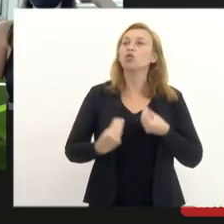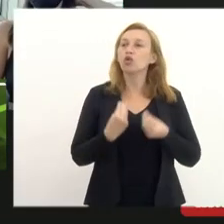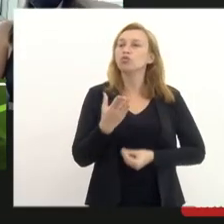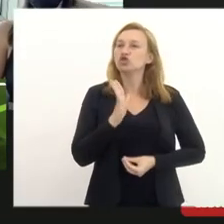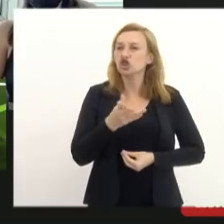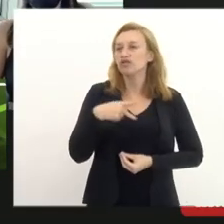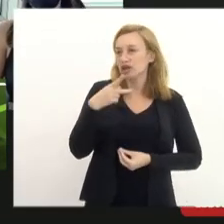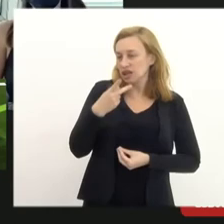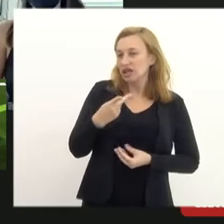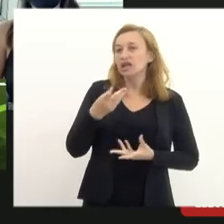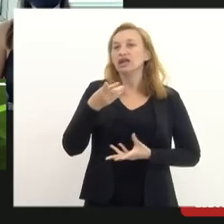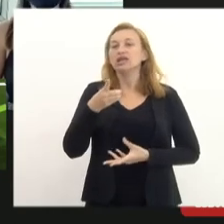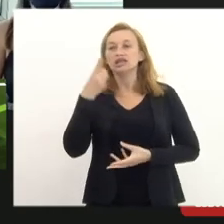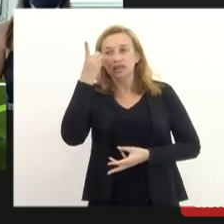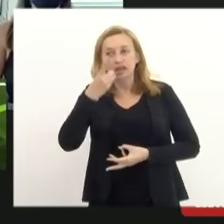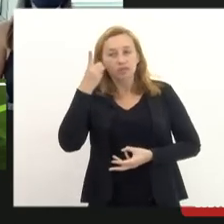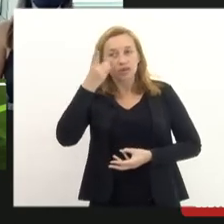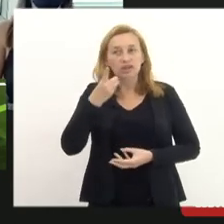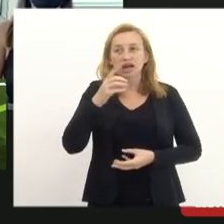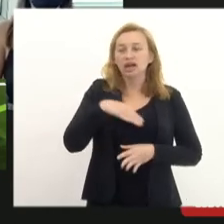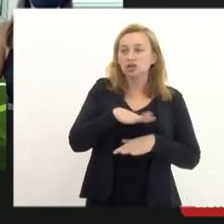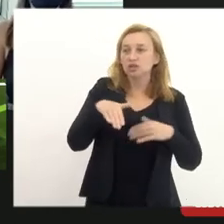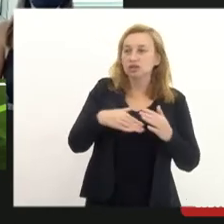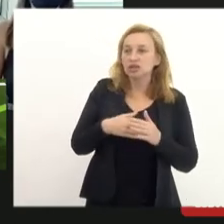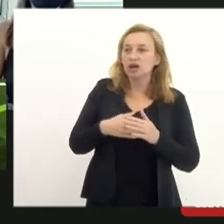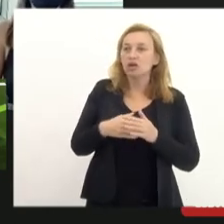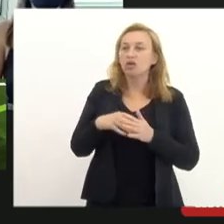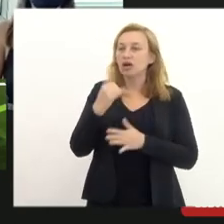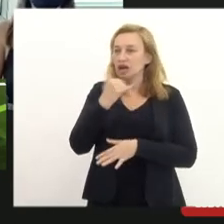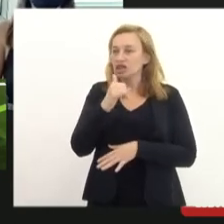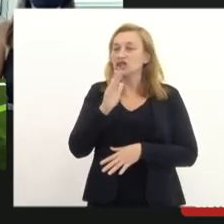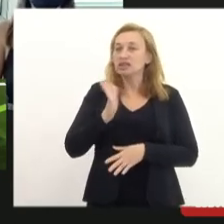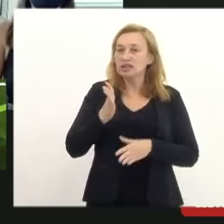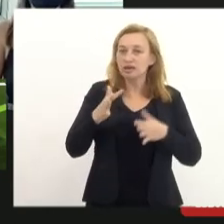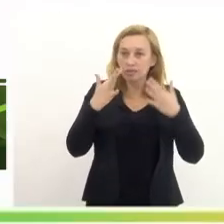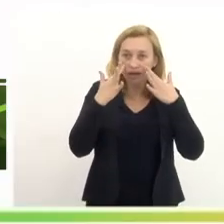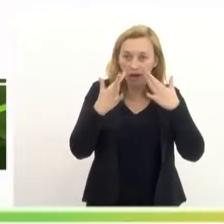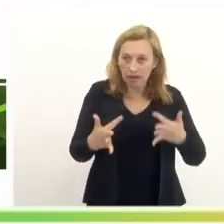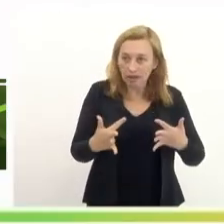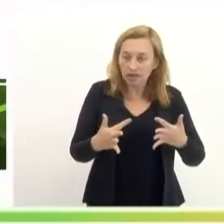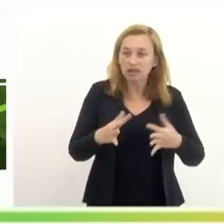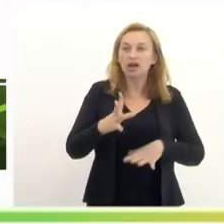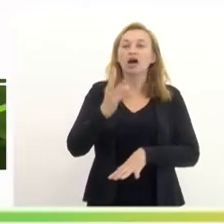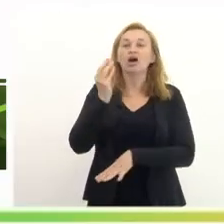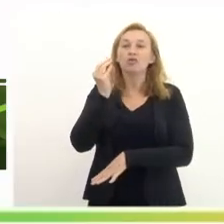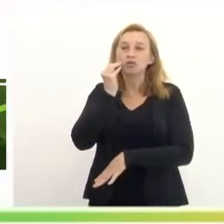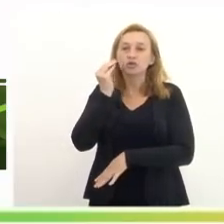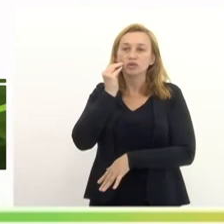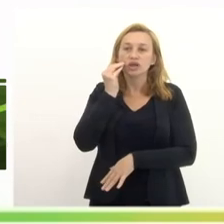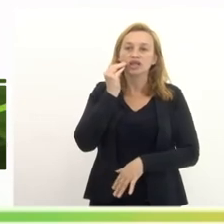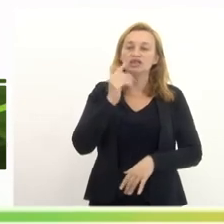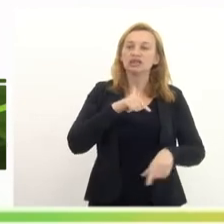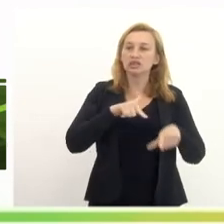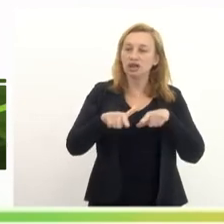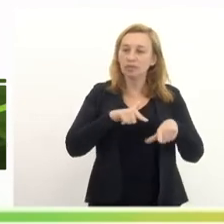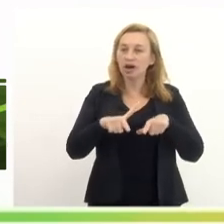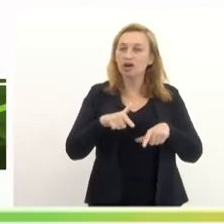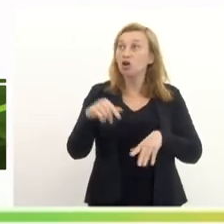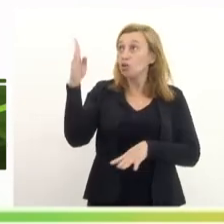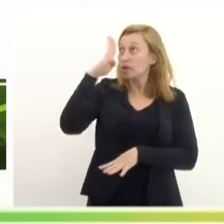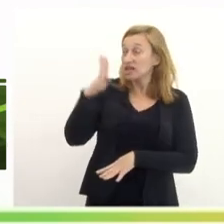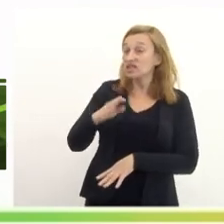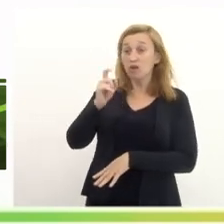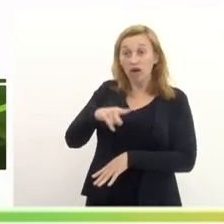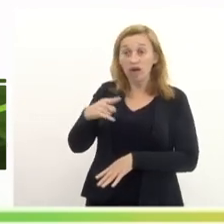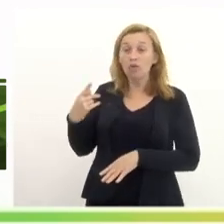falei, deputada, a Total Energy está sempre atenta às oportunidades de mercado. O Brasil é